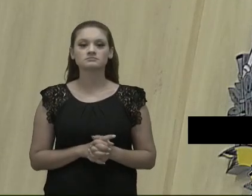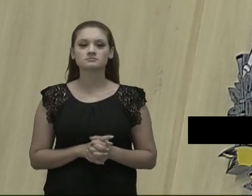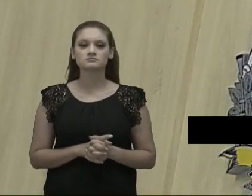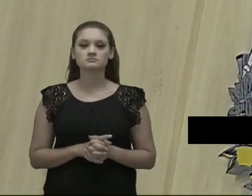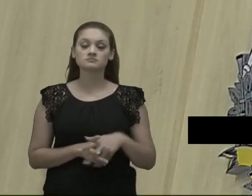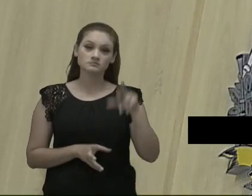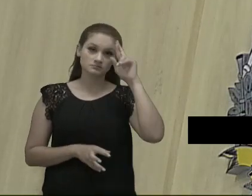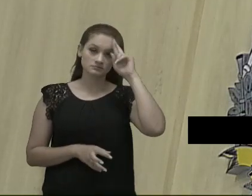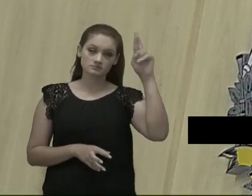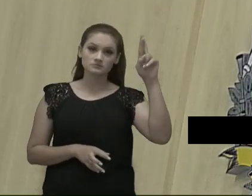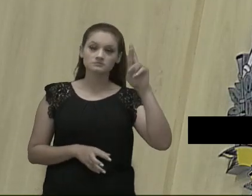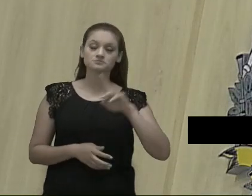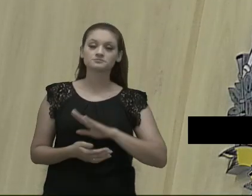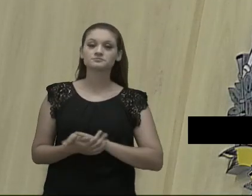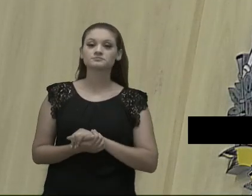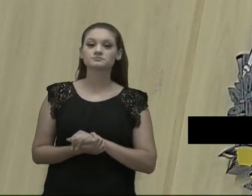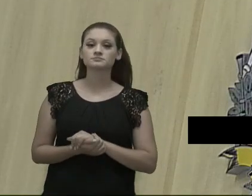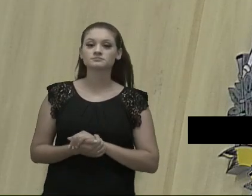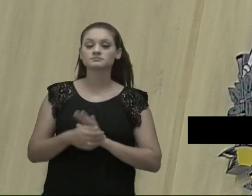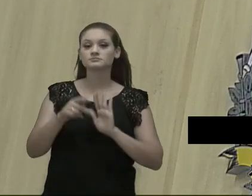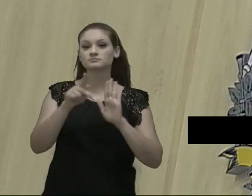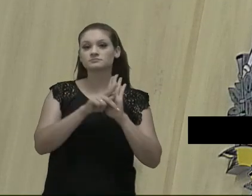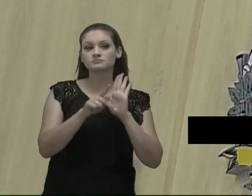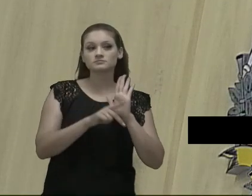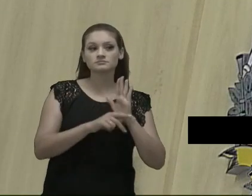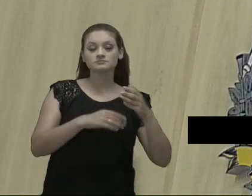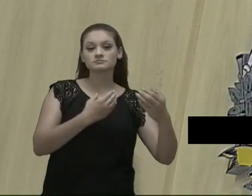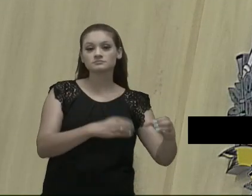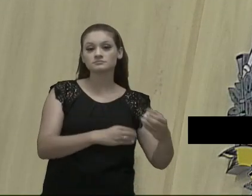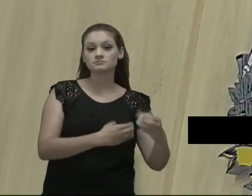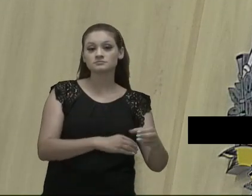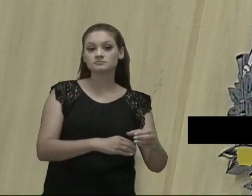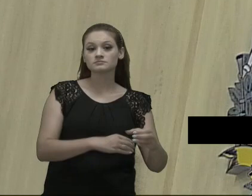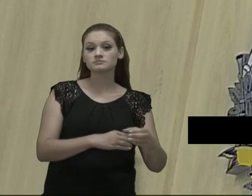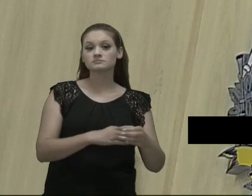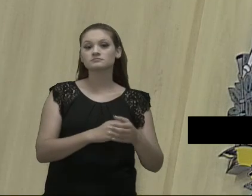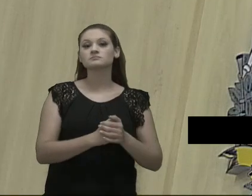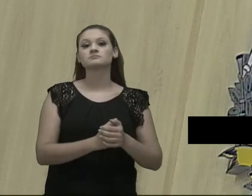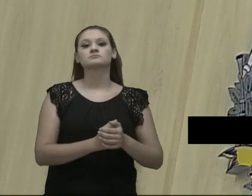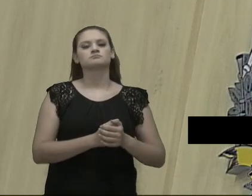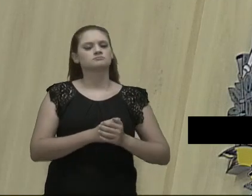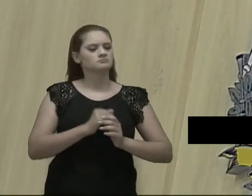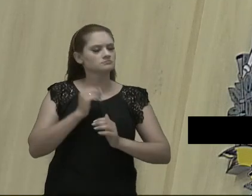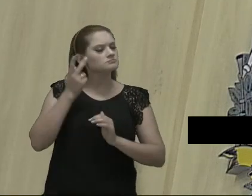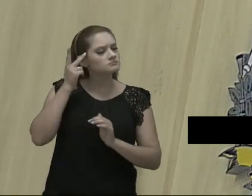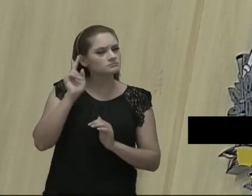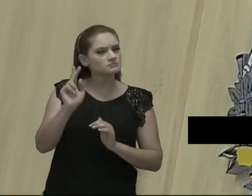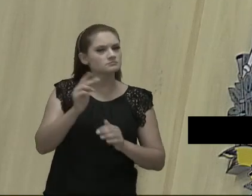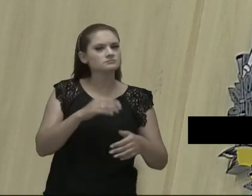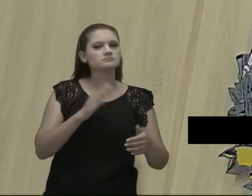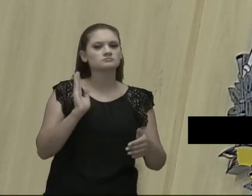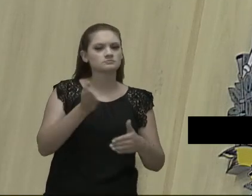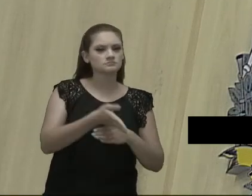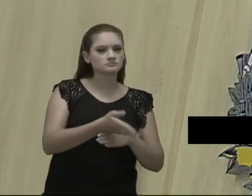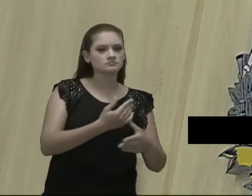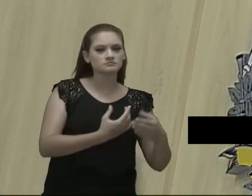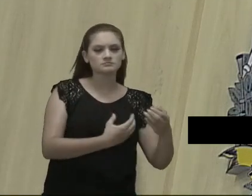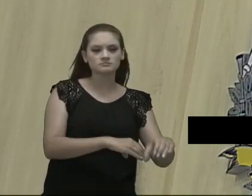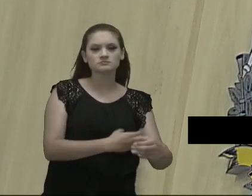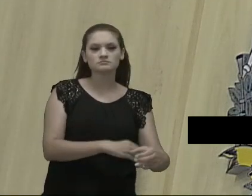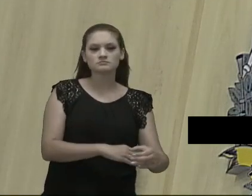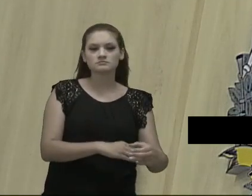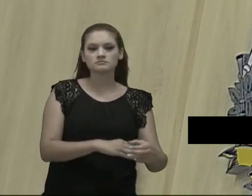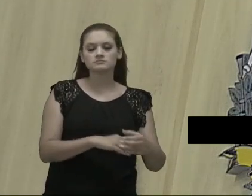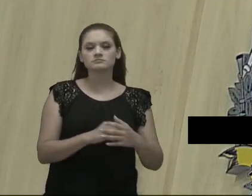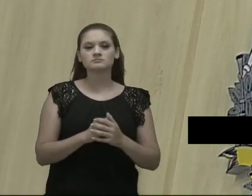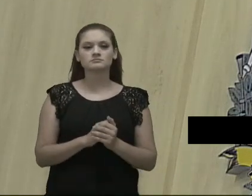O senhor participou do processo seletivo ou o senhor participa de processos seletivos? Não, senhor presidente.